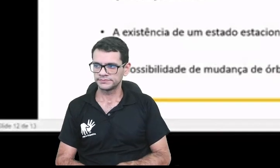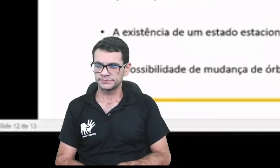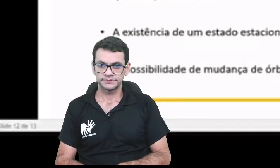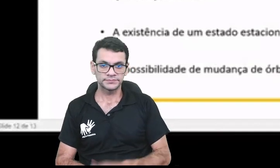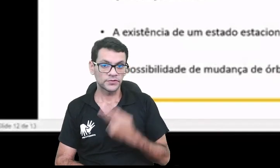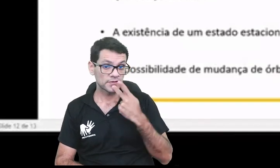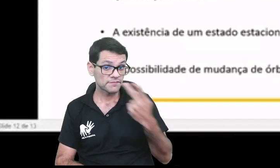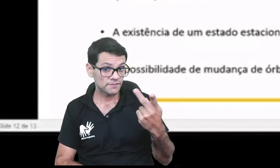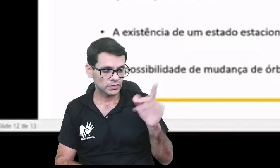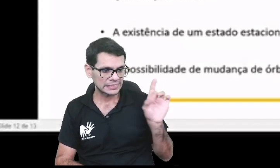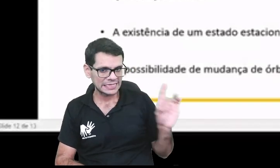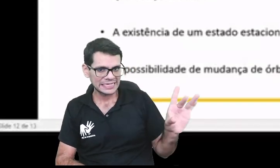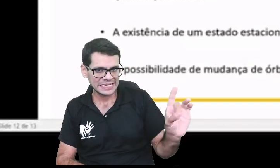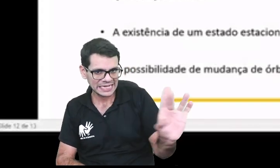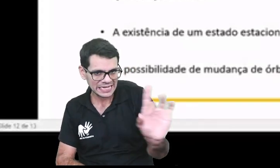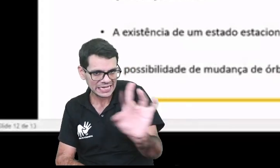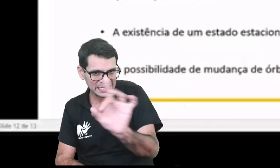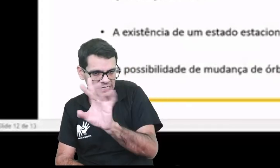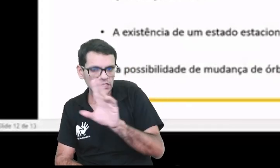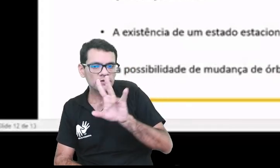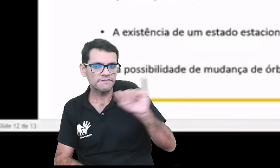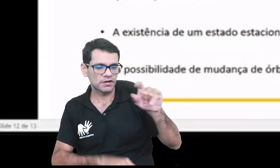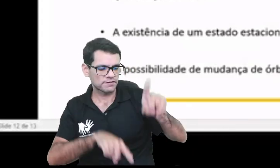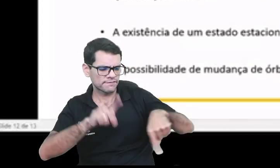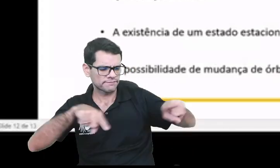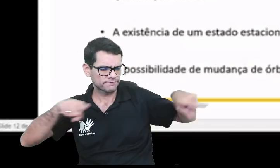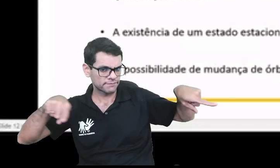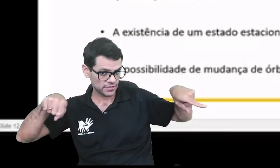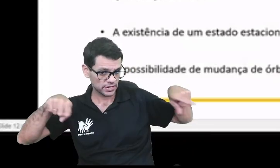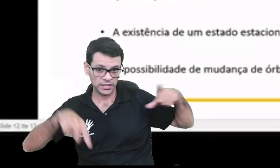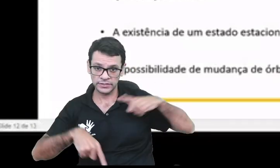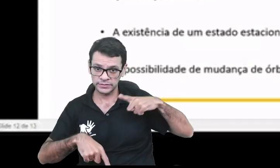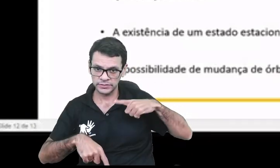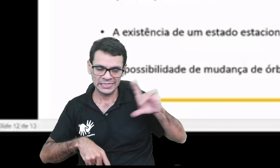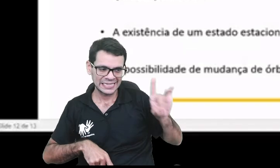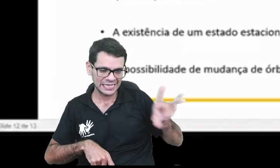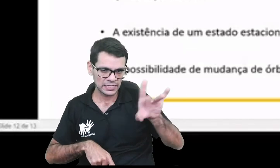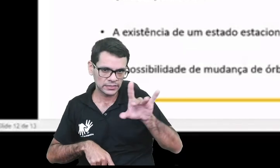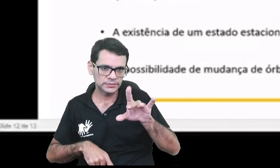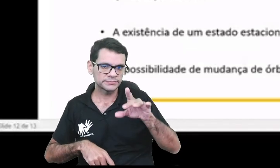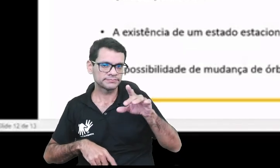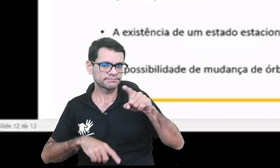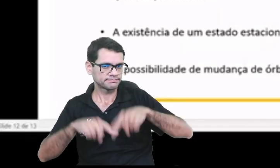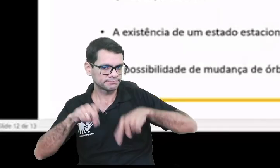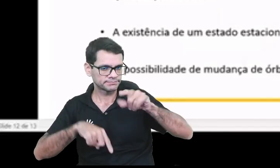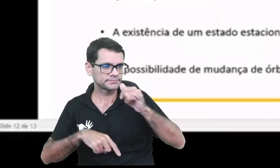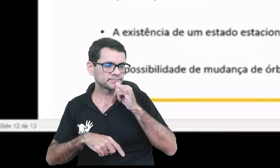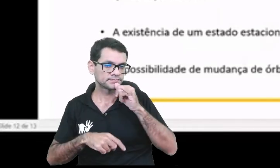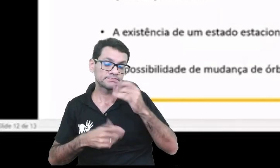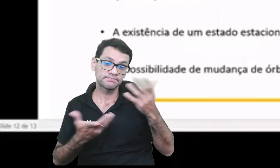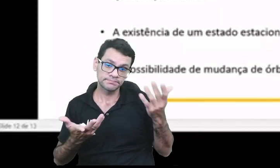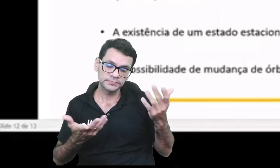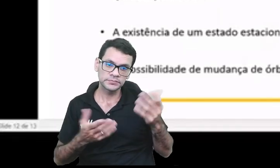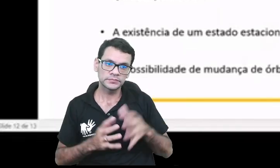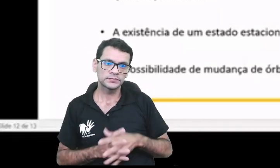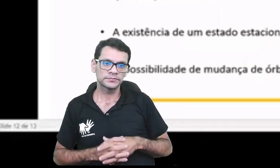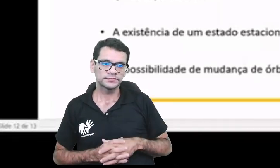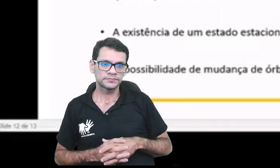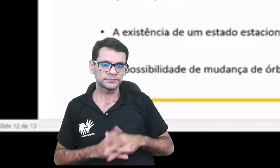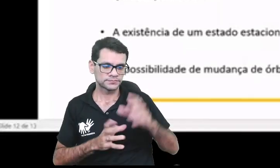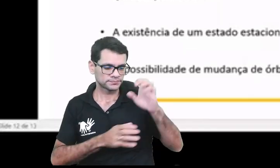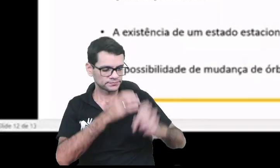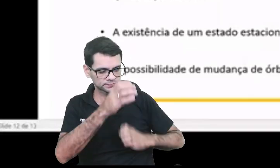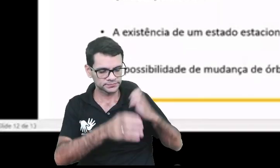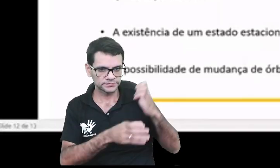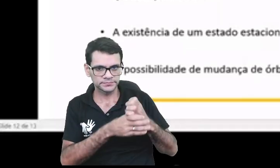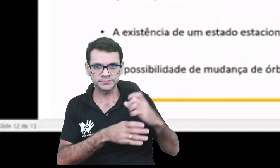ele fala que cada um desses vai variar de acordo com cada elemento químico. Então, os elétrons vão